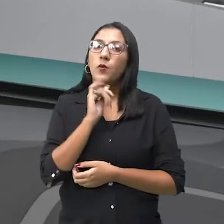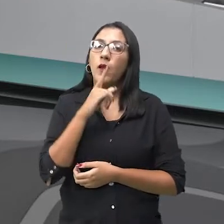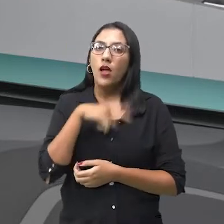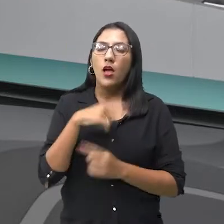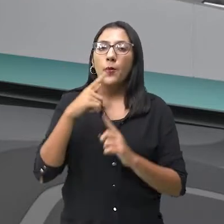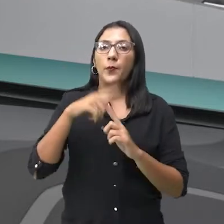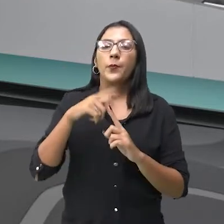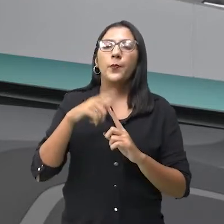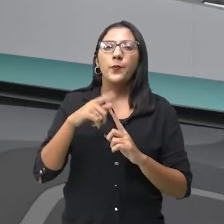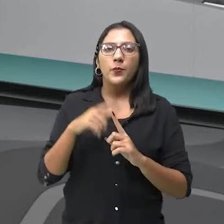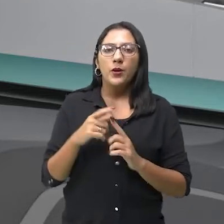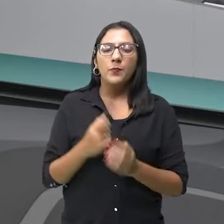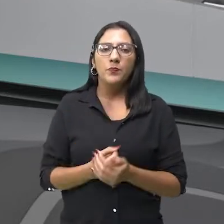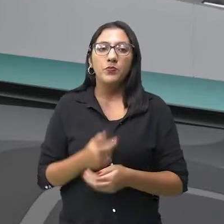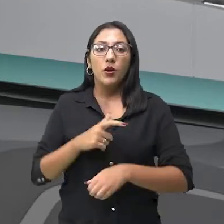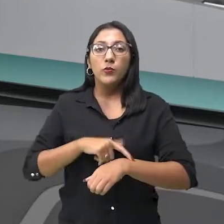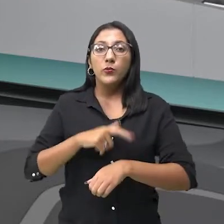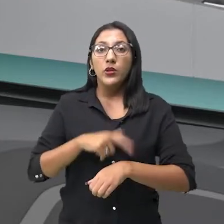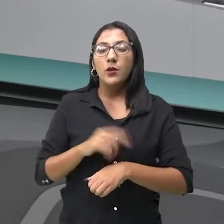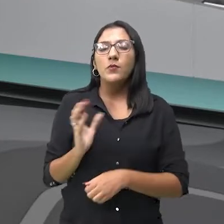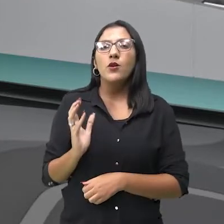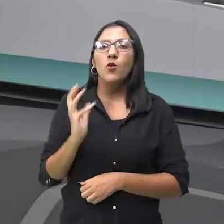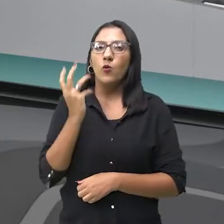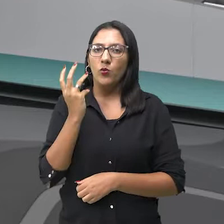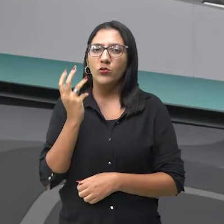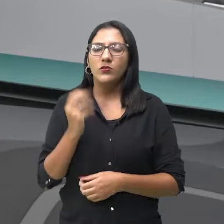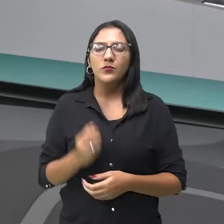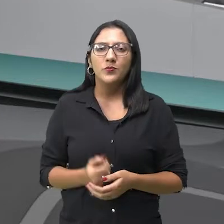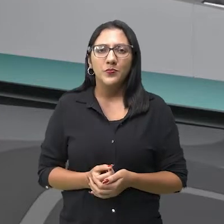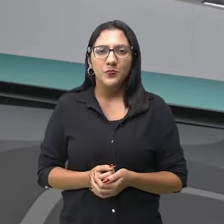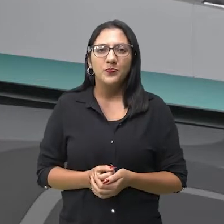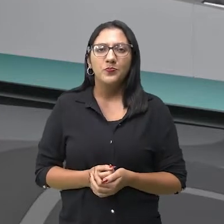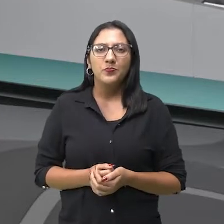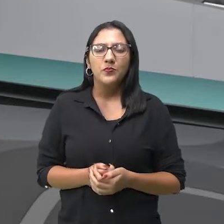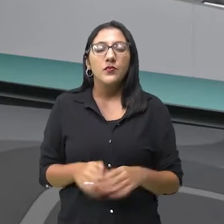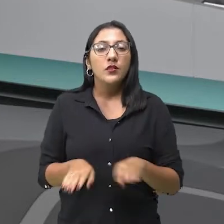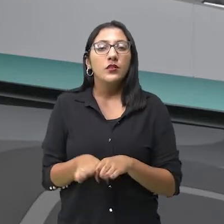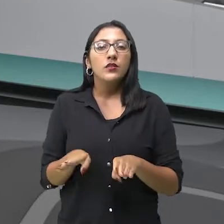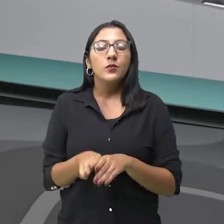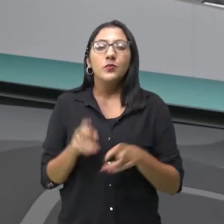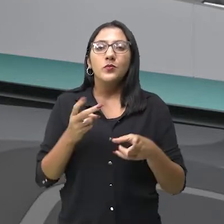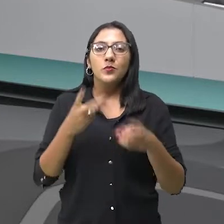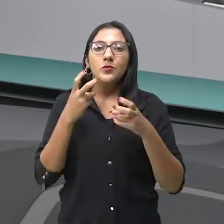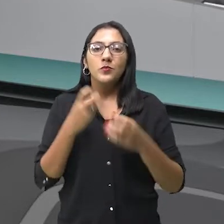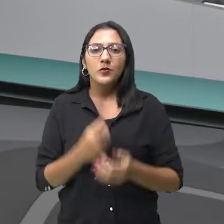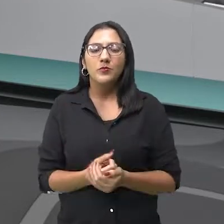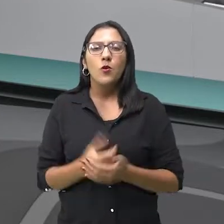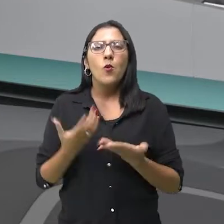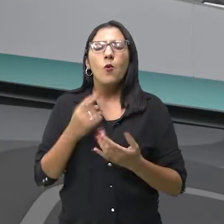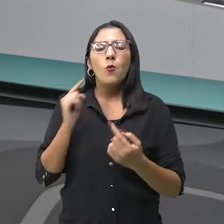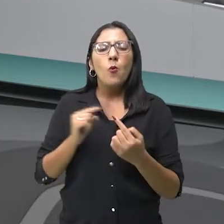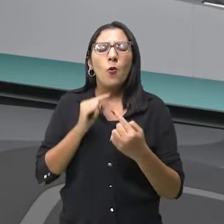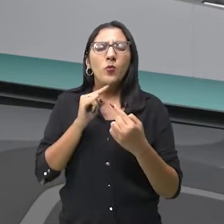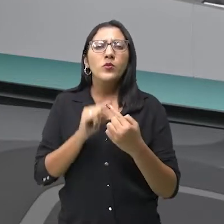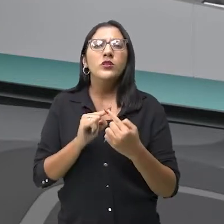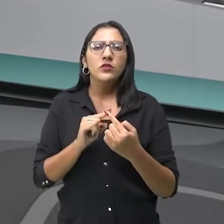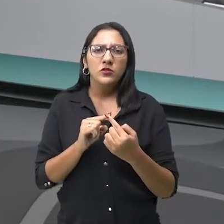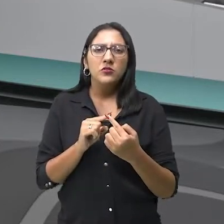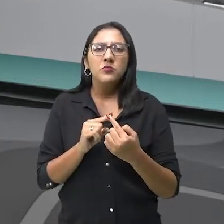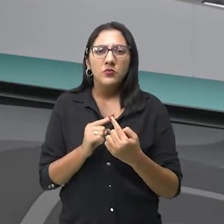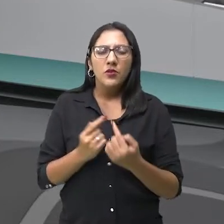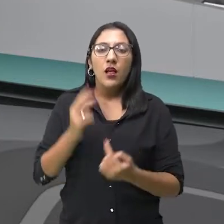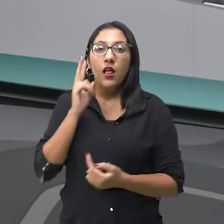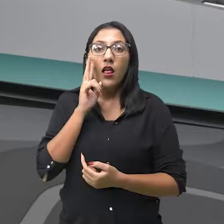é um indicativo para mim do tempo quando as coisas aconteceram e também das intencionalidades,